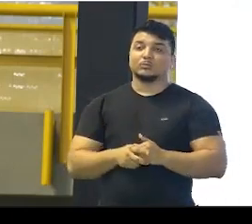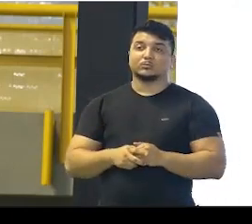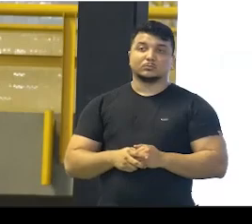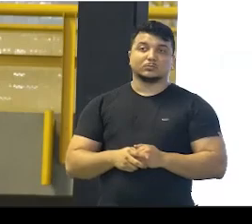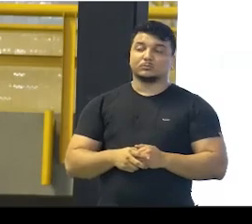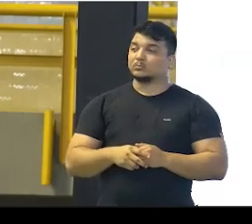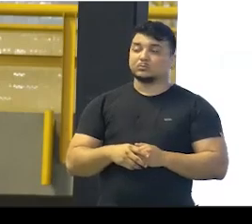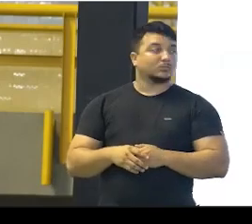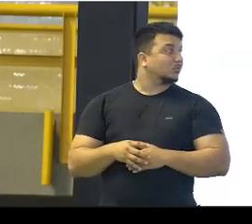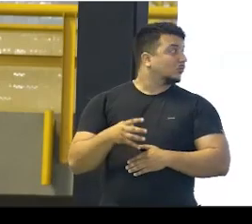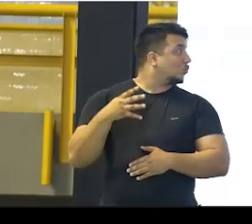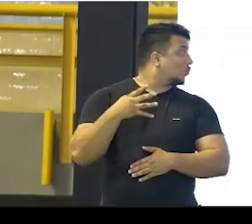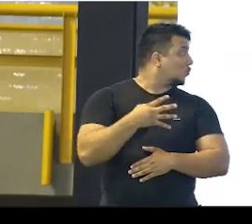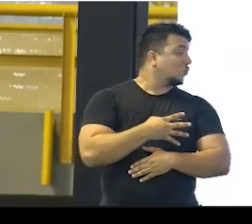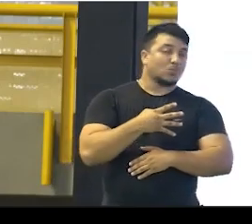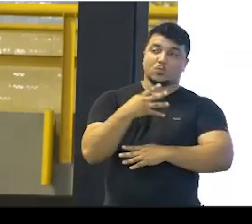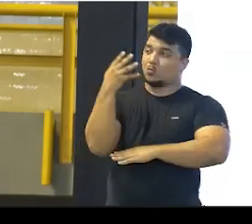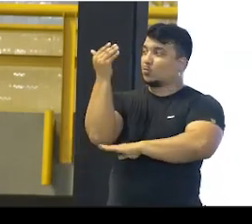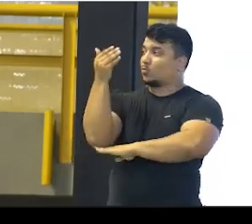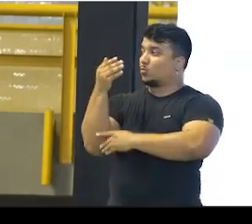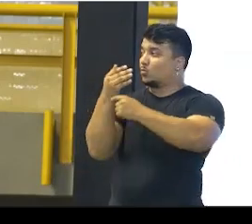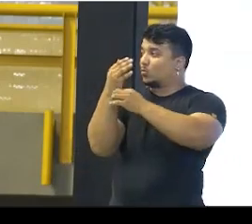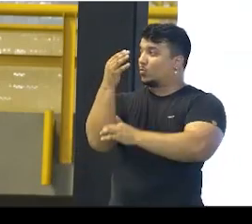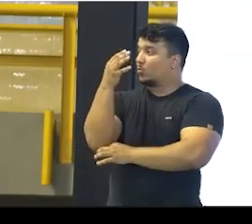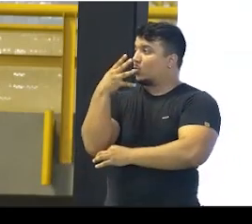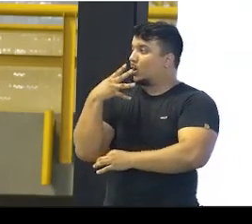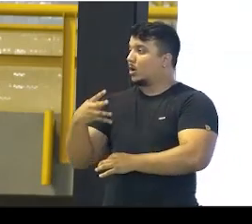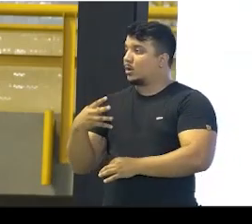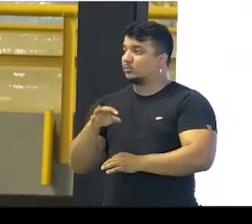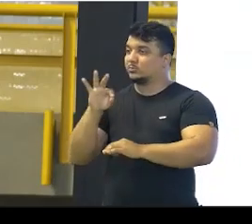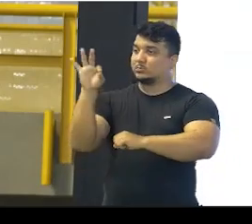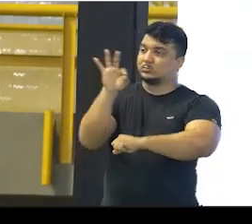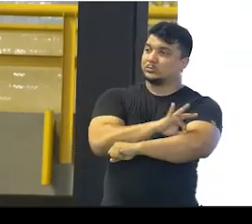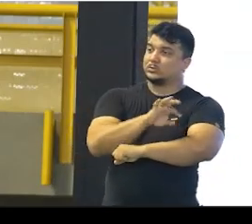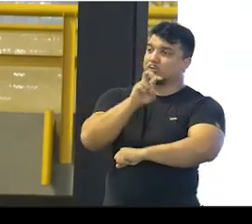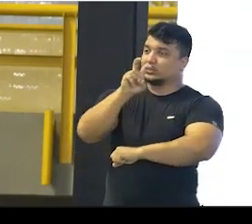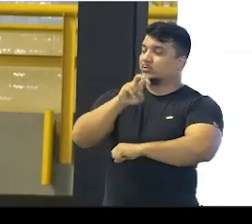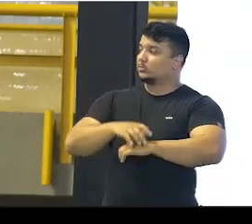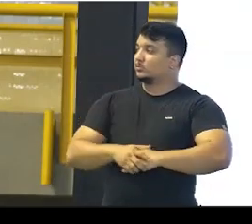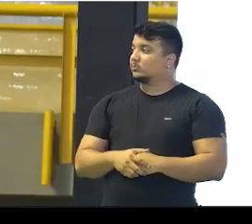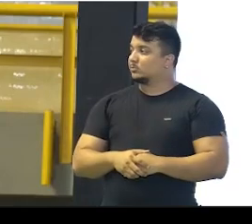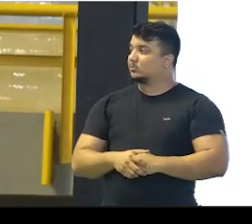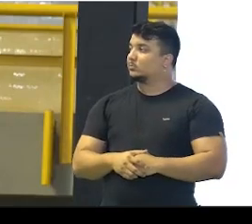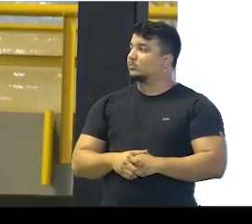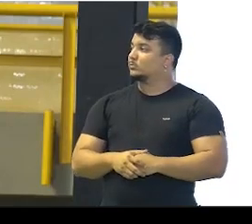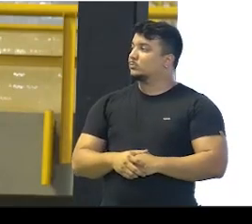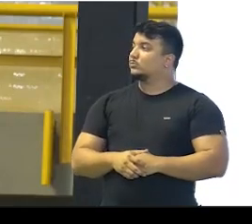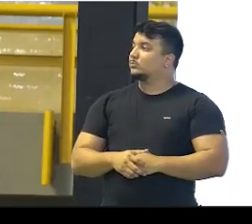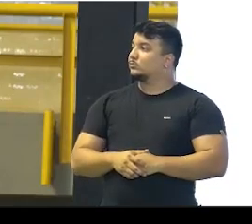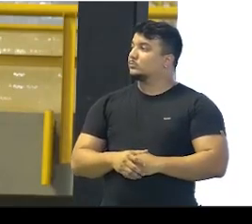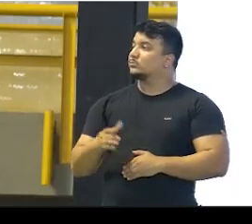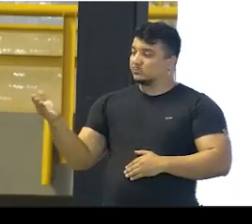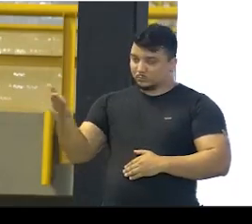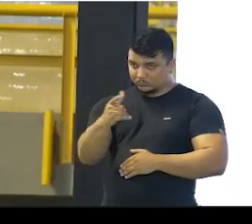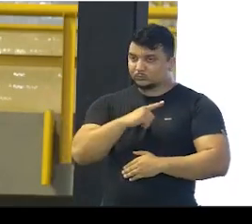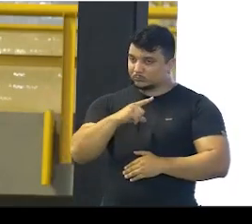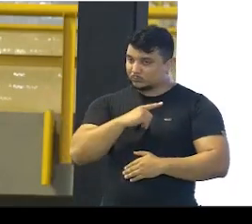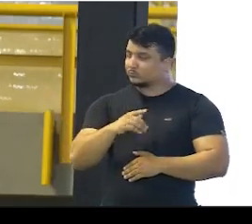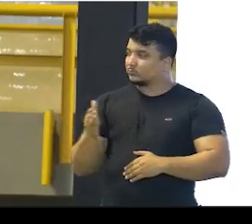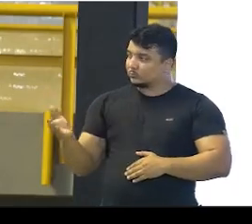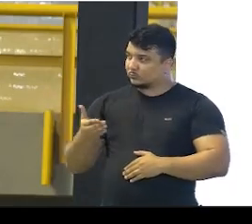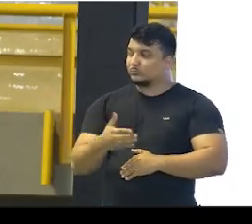que restou em pé? Gente, veja bem, ele disse que a